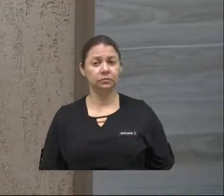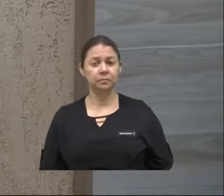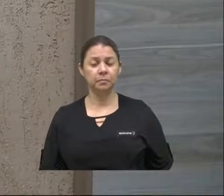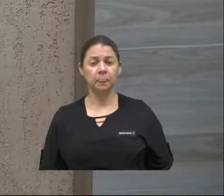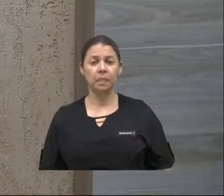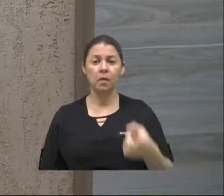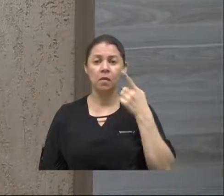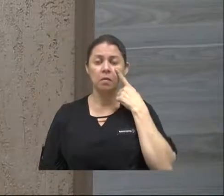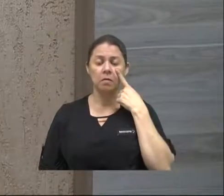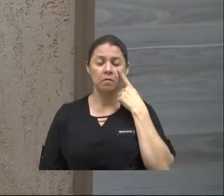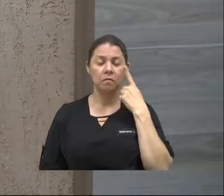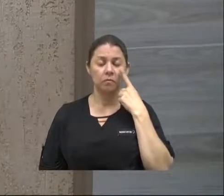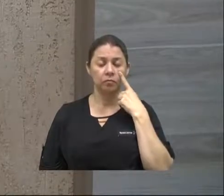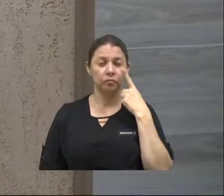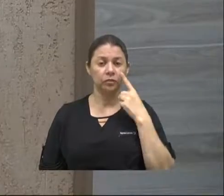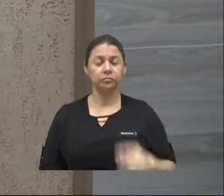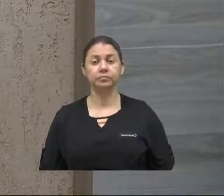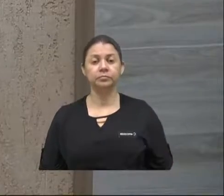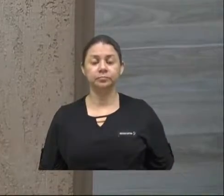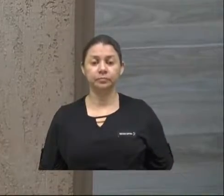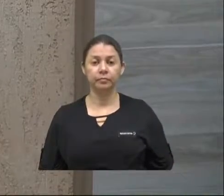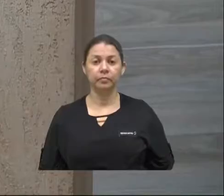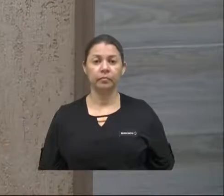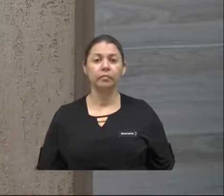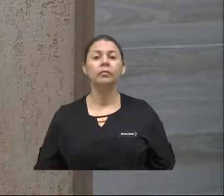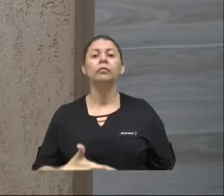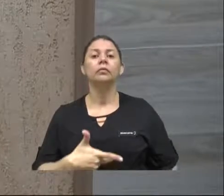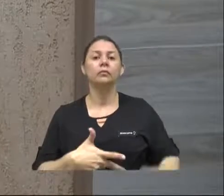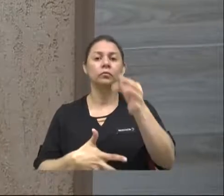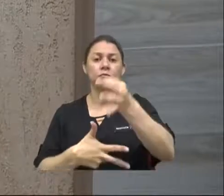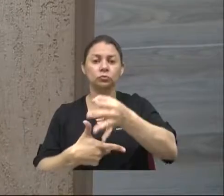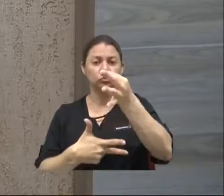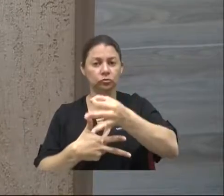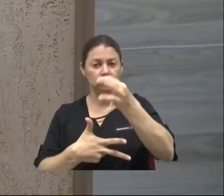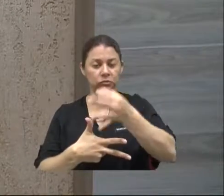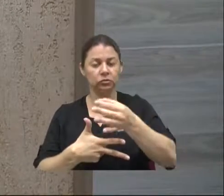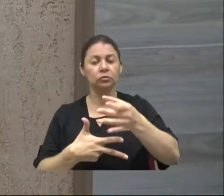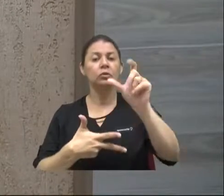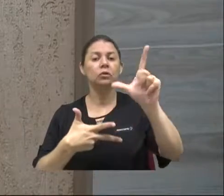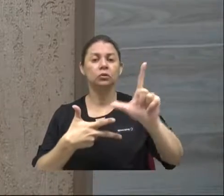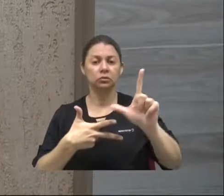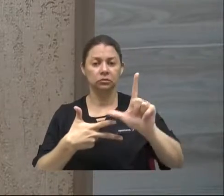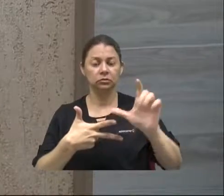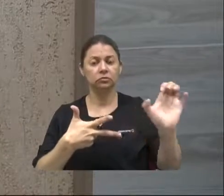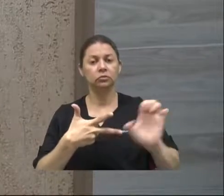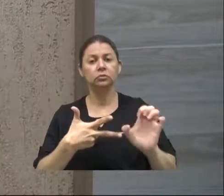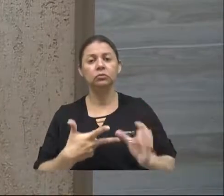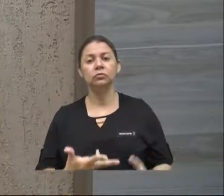Jurídico, judiciário, legislativo e executivo. Nós vamos ser...